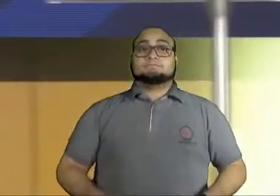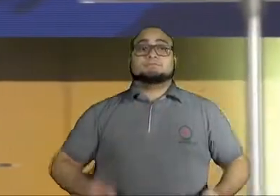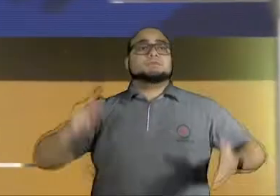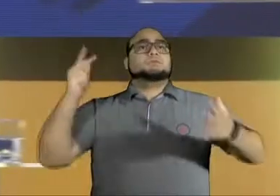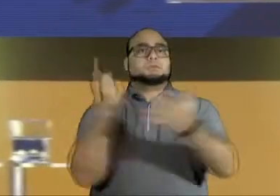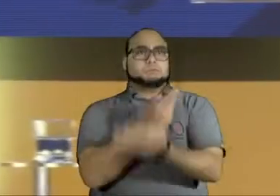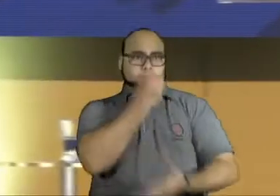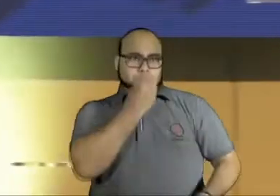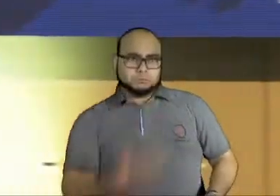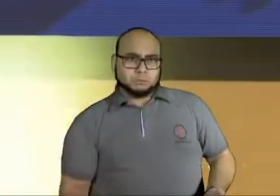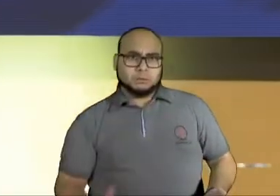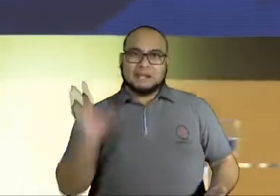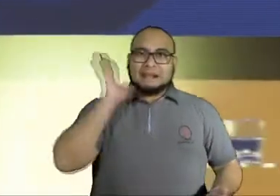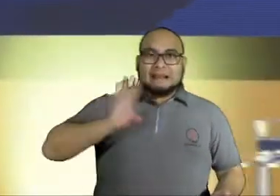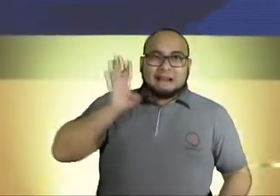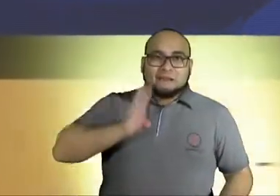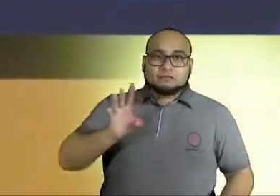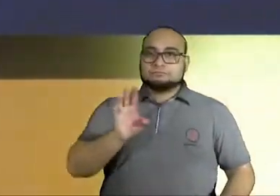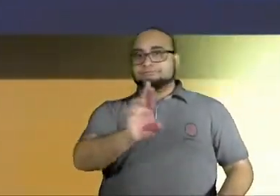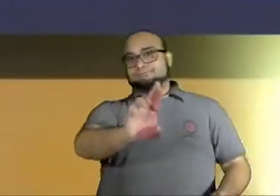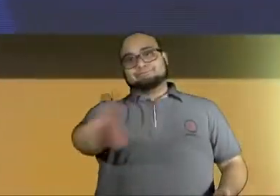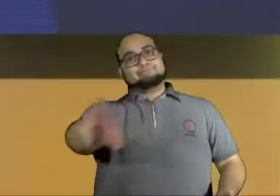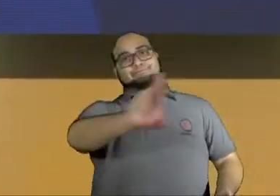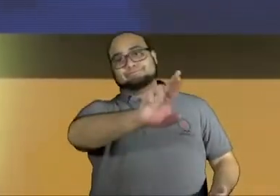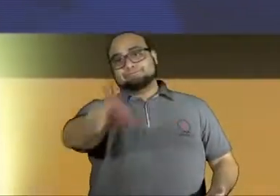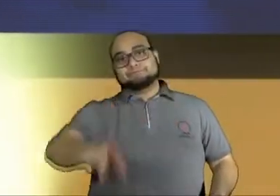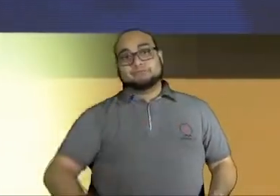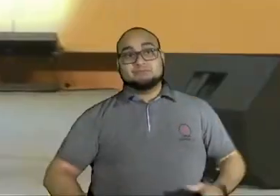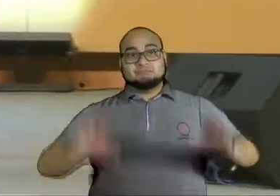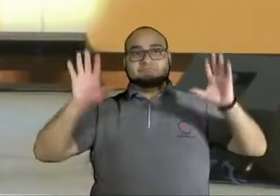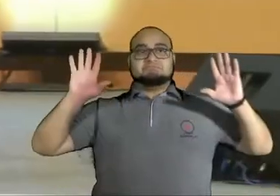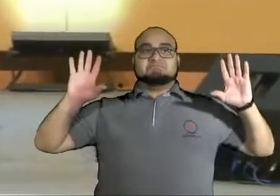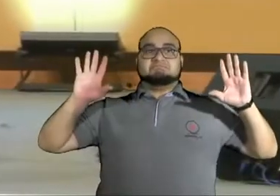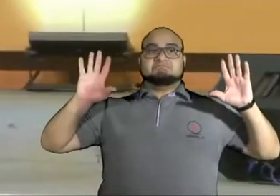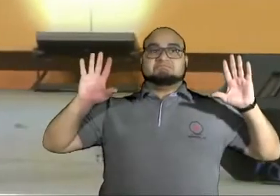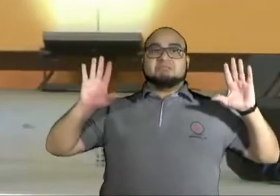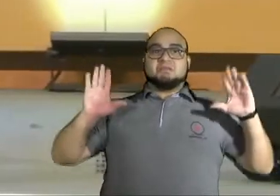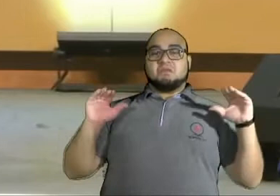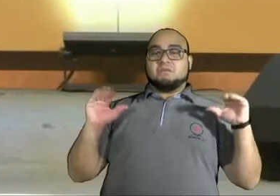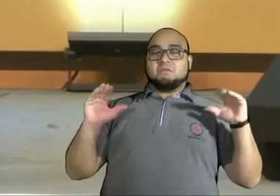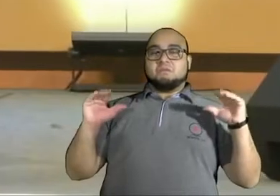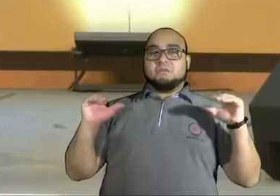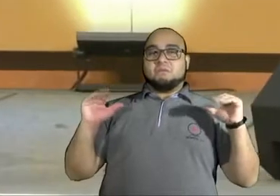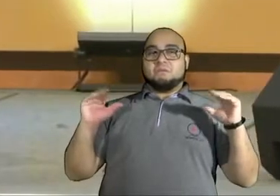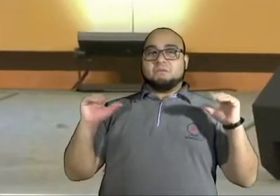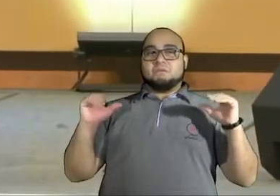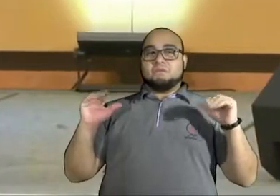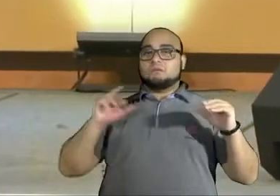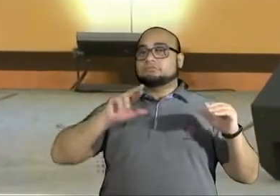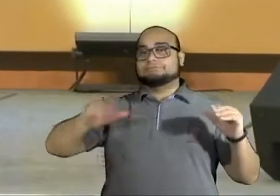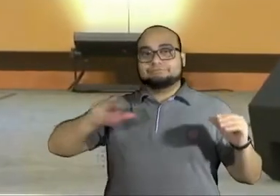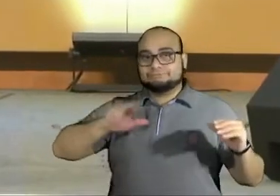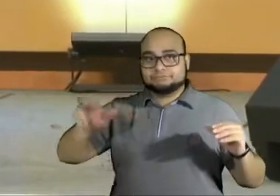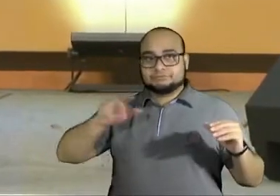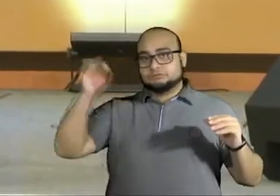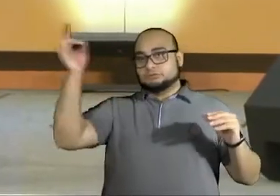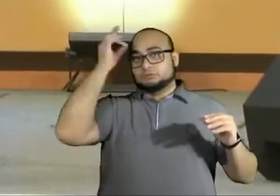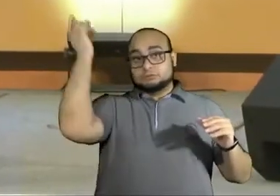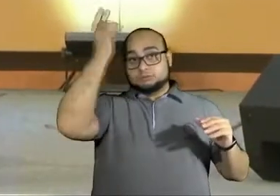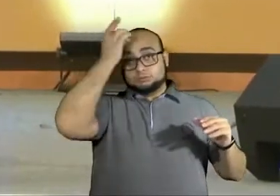legal? Não. O que está acontecendo aqui é confortável? Não. O santo, o cordeiro imaculado,